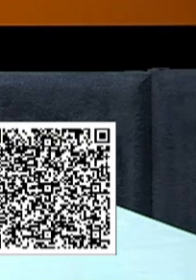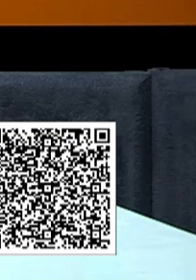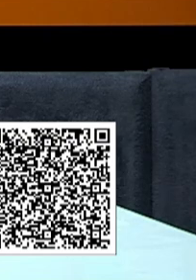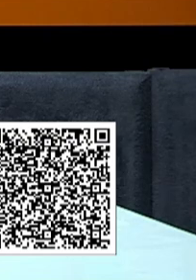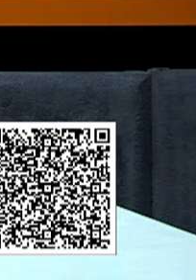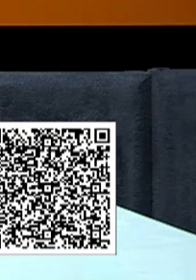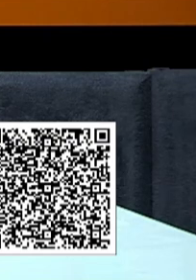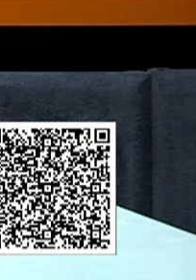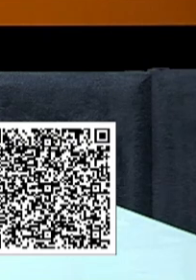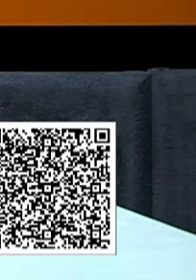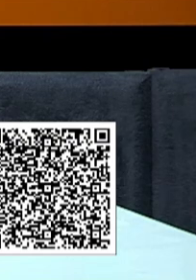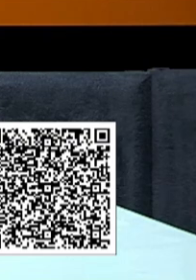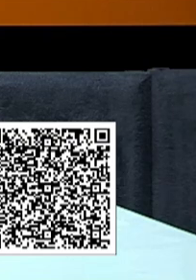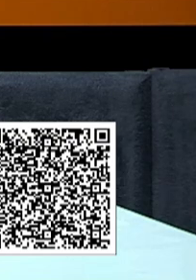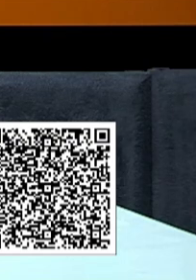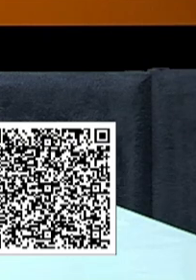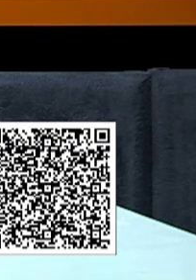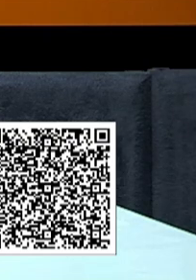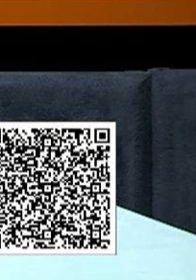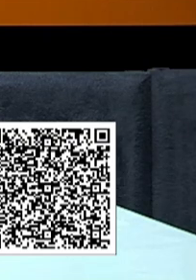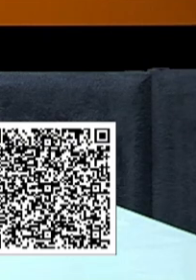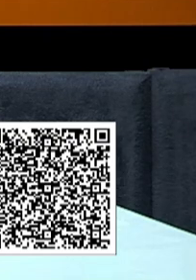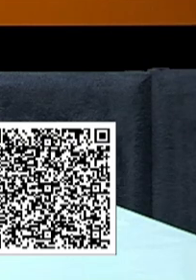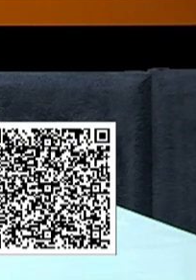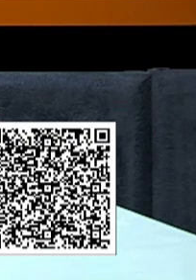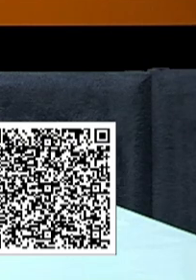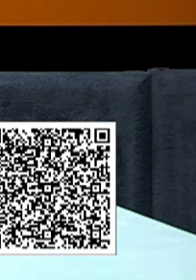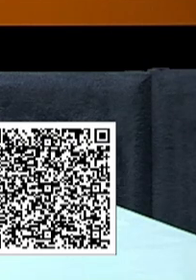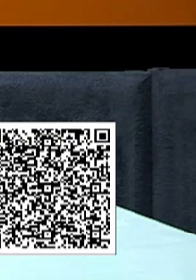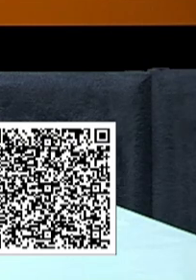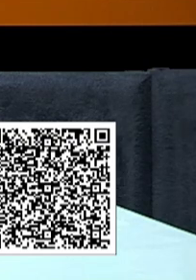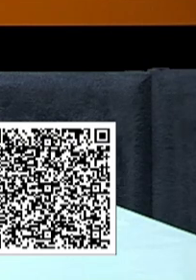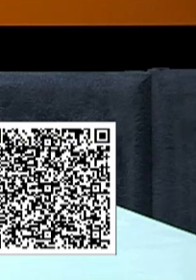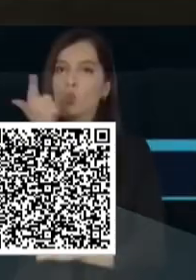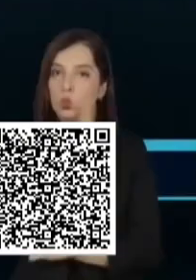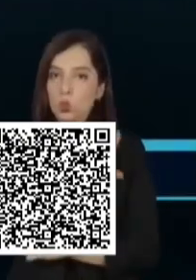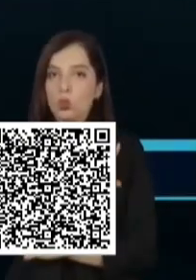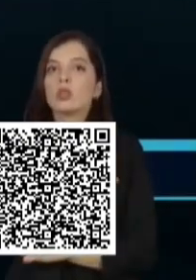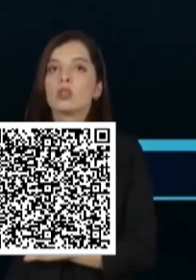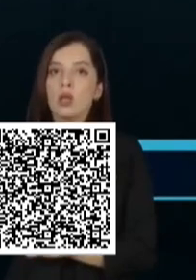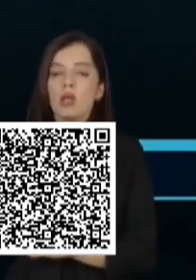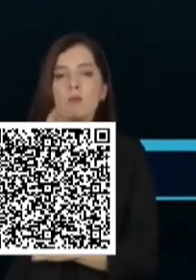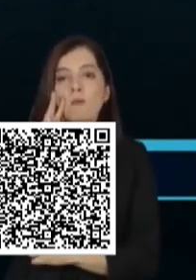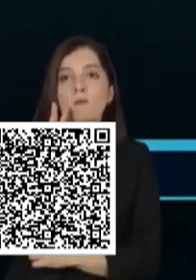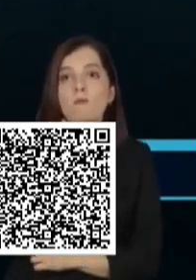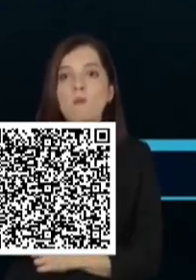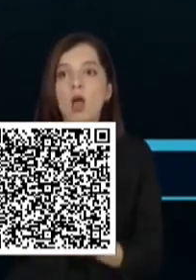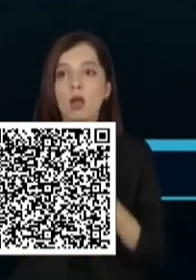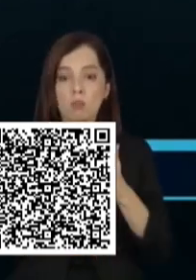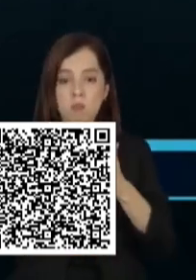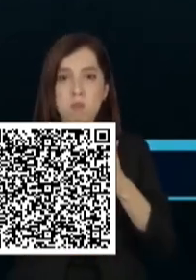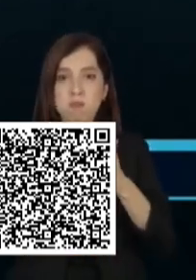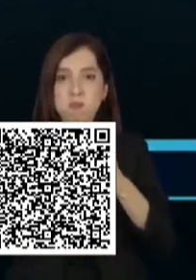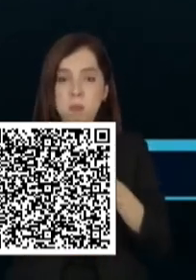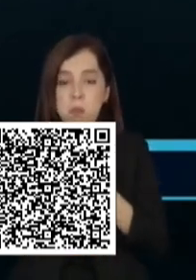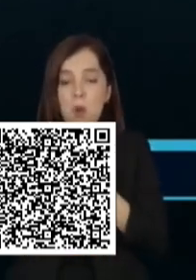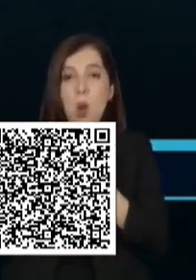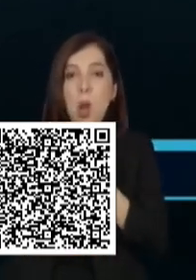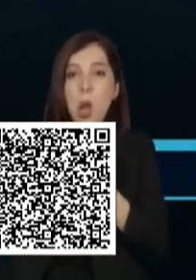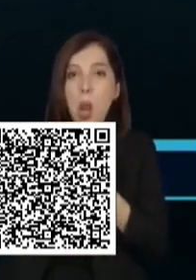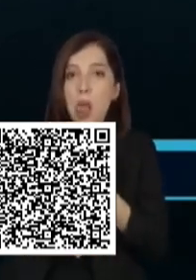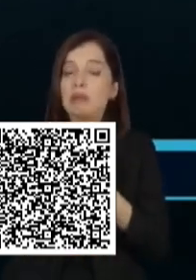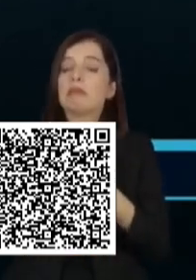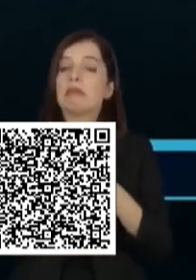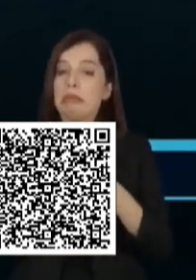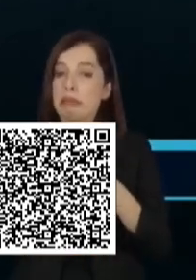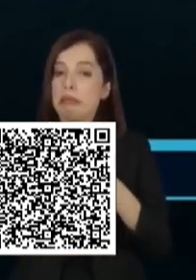do Rio Grande do Sul Eduardo Leite disse que as chuvas também claro impactam a cadeia produtiva da agropecuária porque os animais